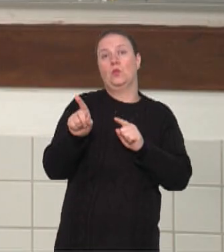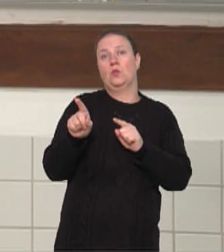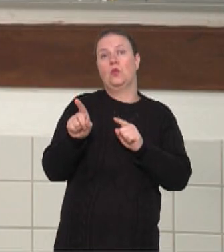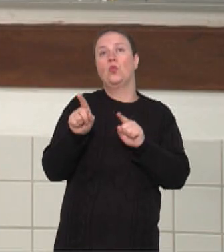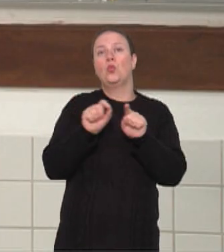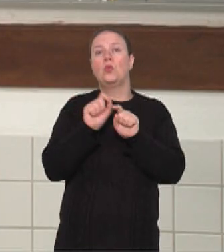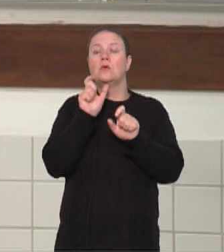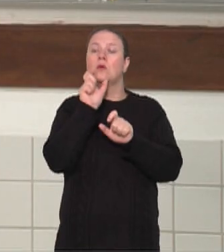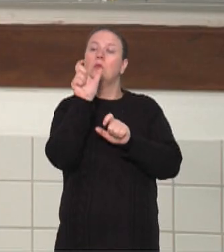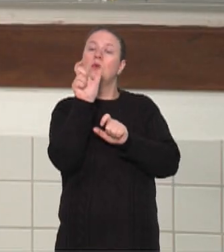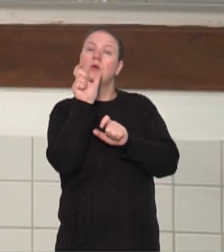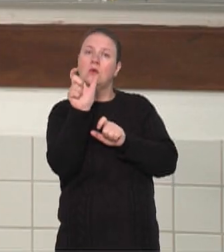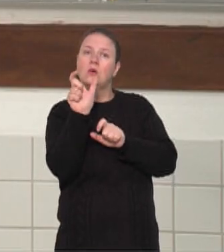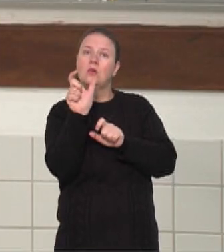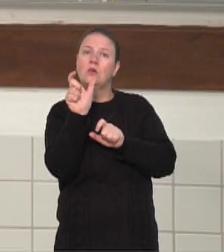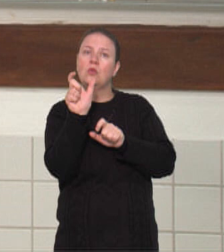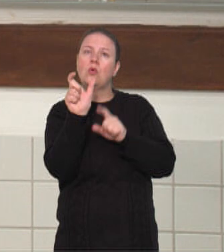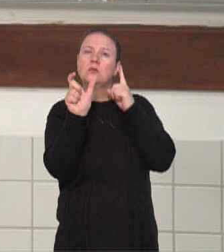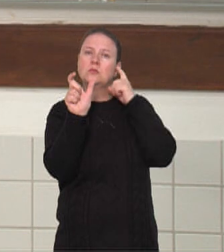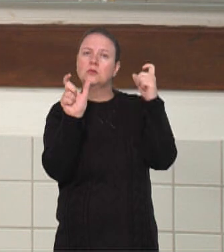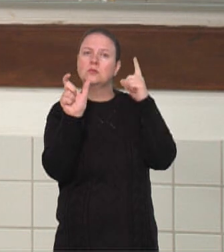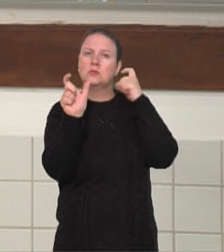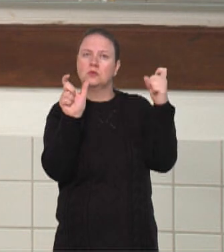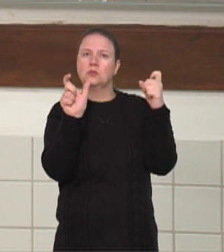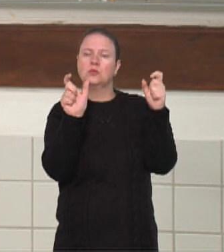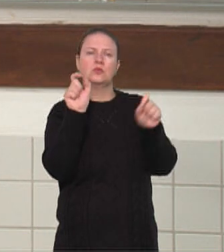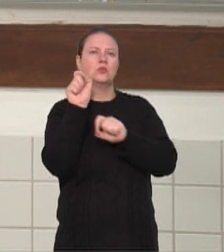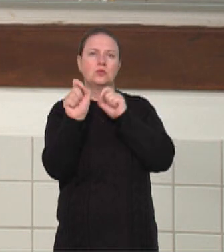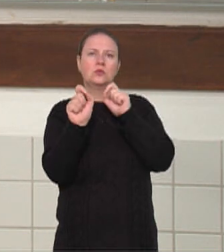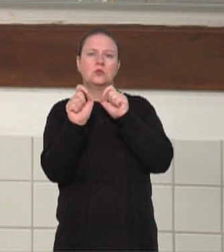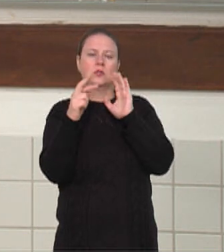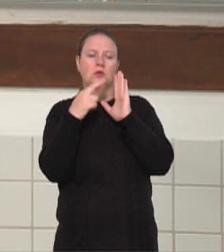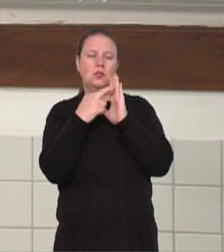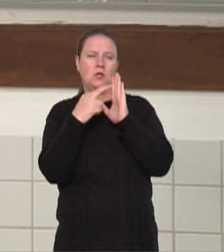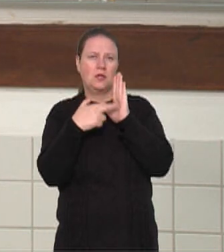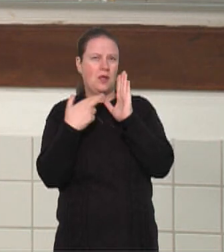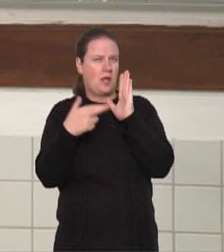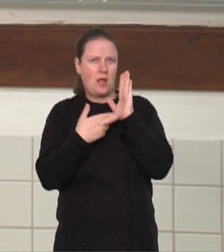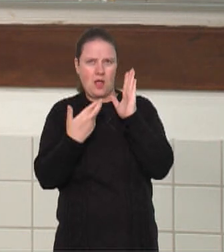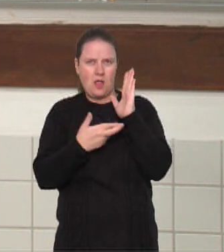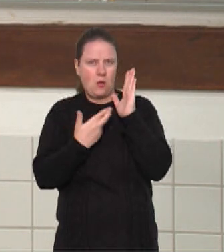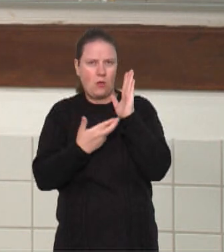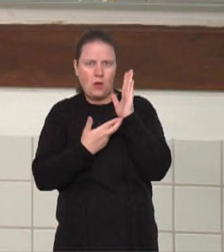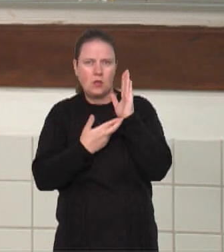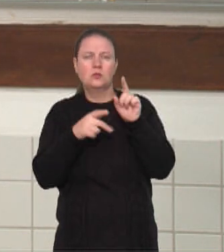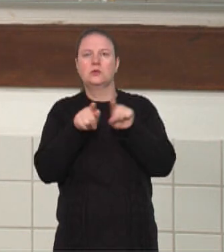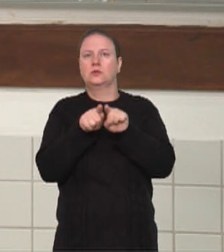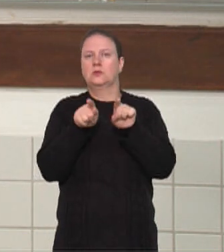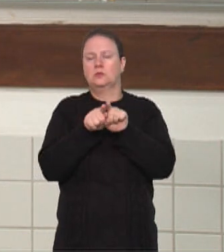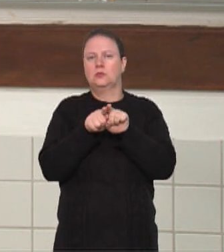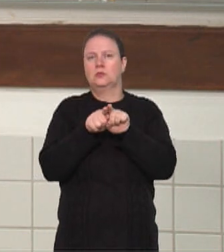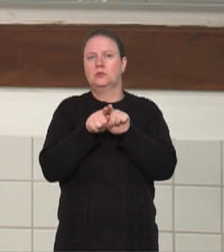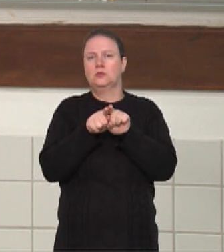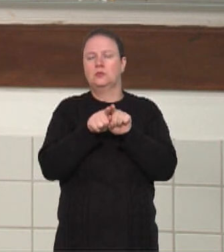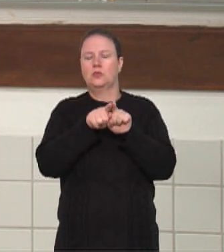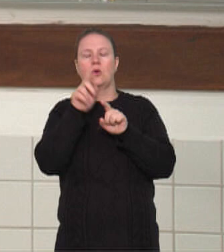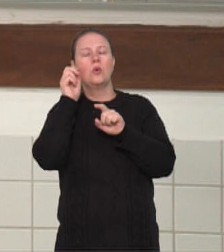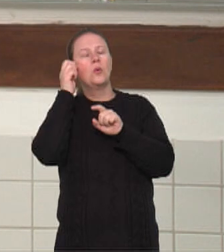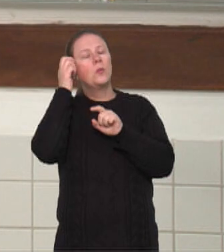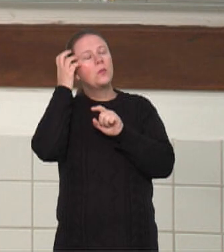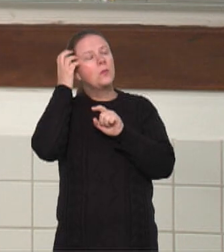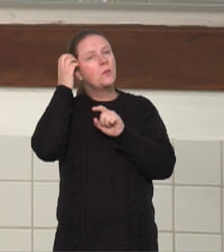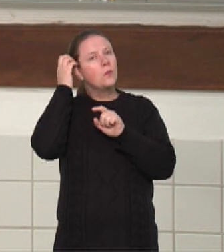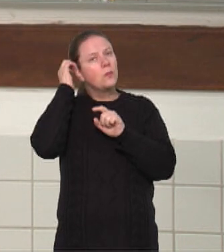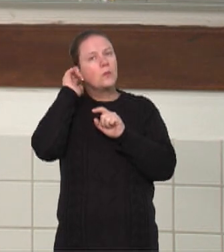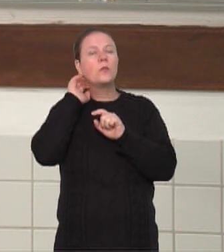seja, a mesma terminação do som. Por isso, elas rimam, fazem uma rima ali, que a gente chama na literatura, na